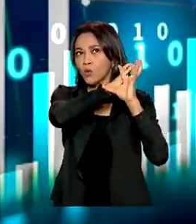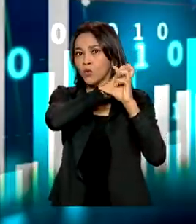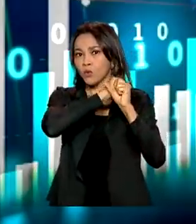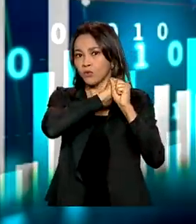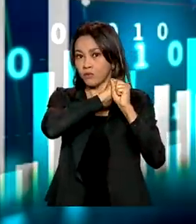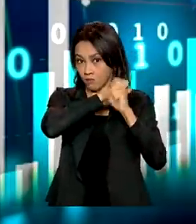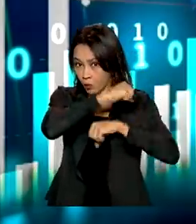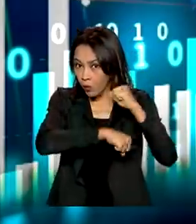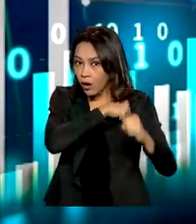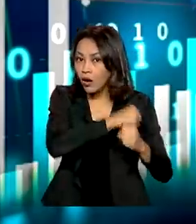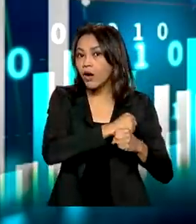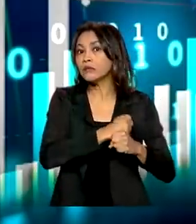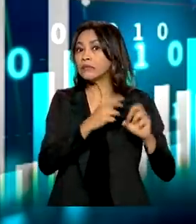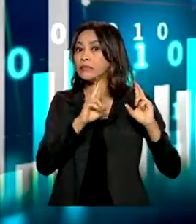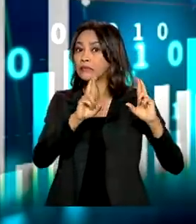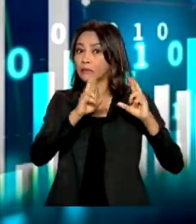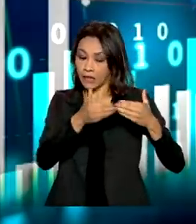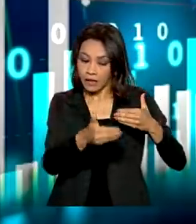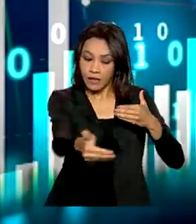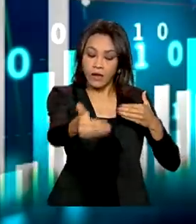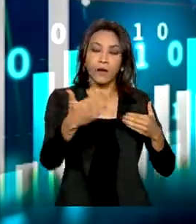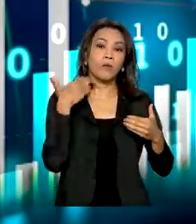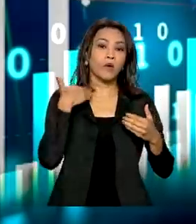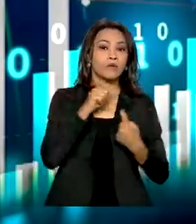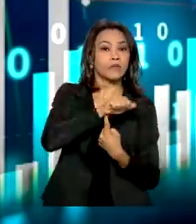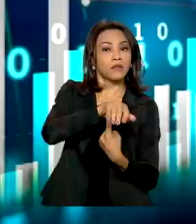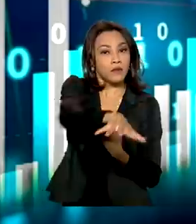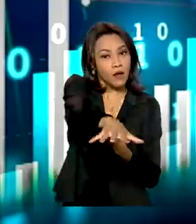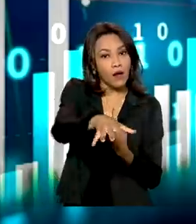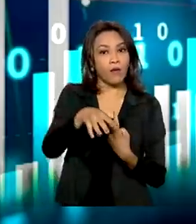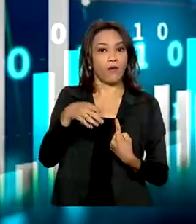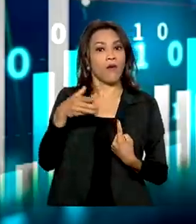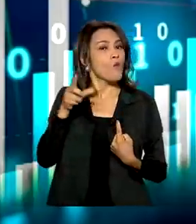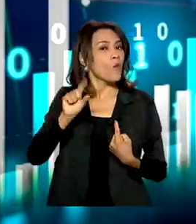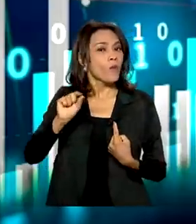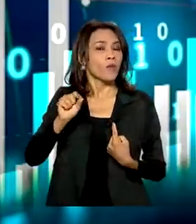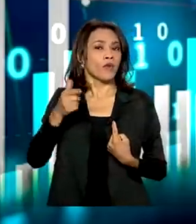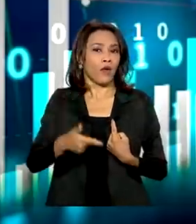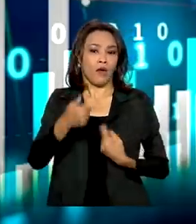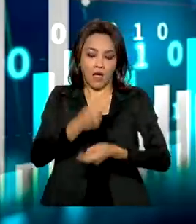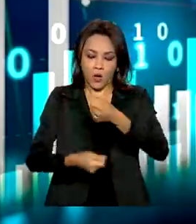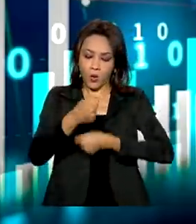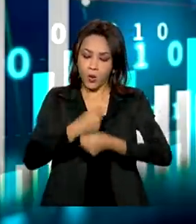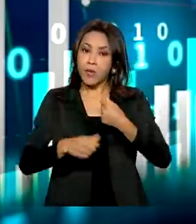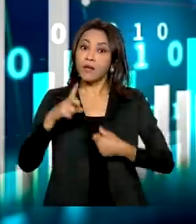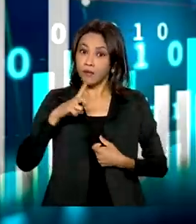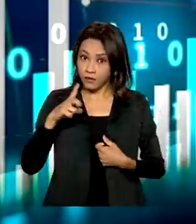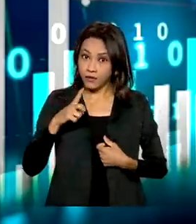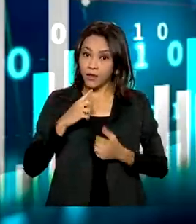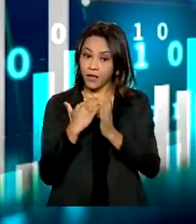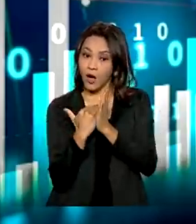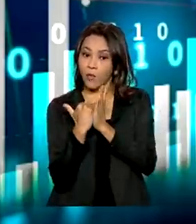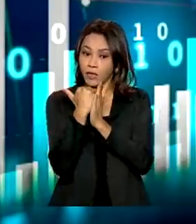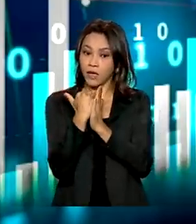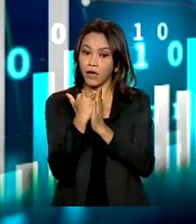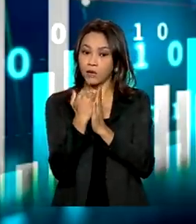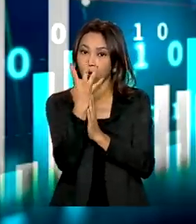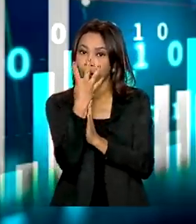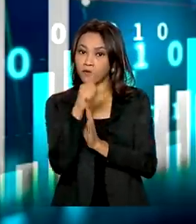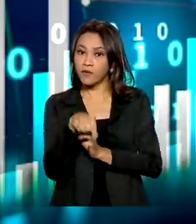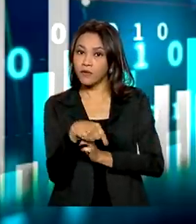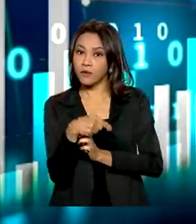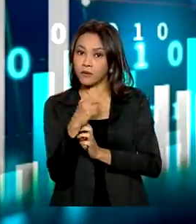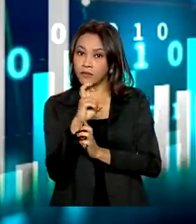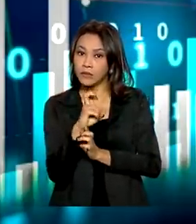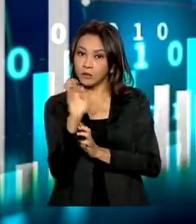a expectativa do Banco Central, a estimativa dessa instituição é que a economia tem crescido em torno de 4,5%, o que vai